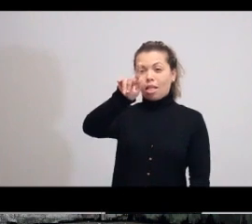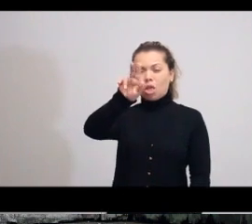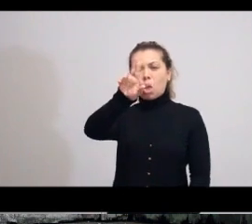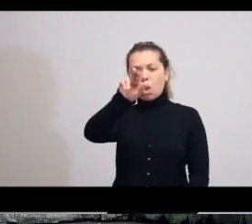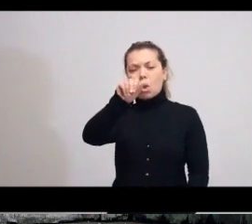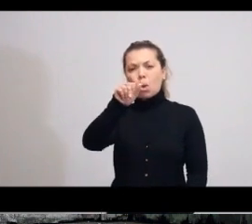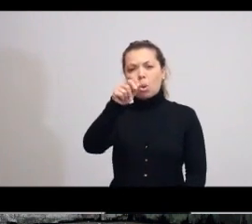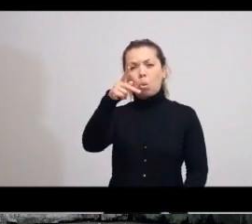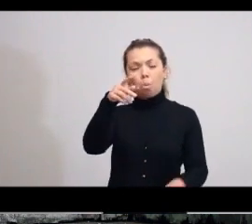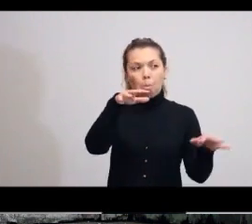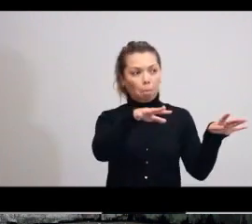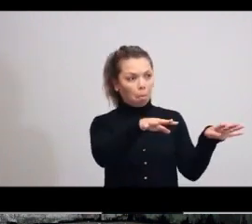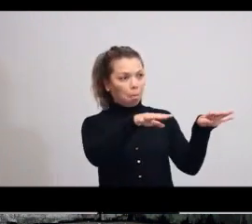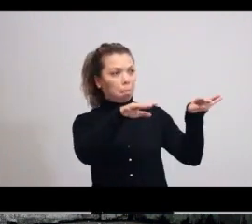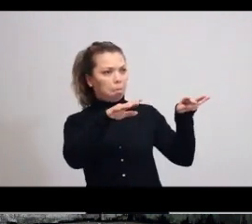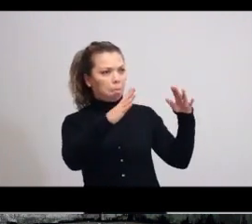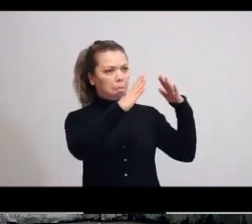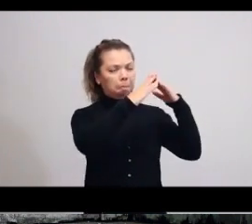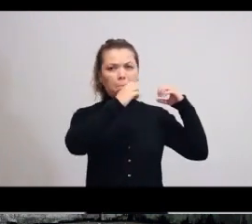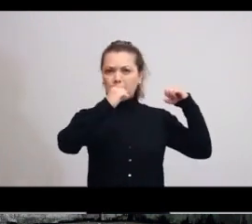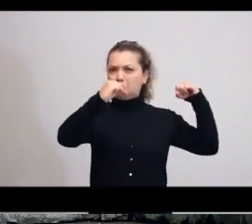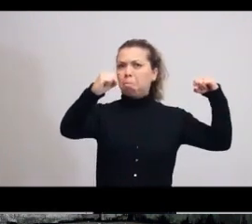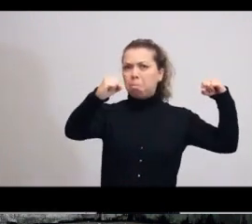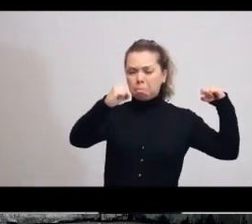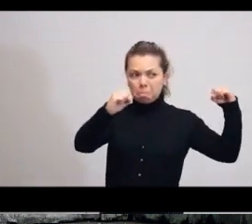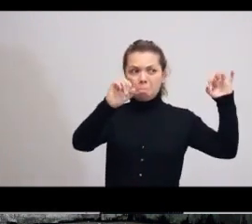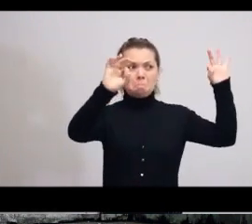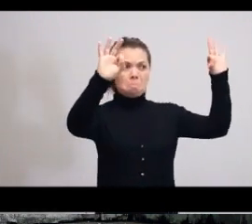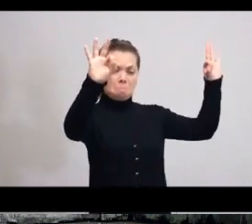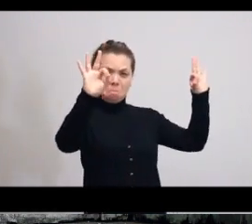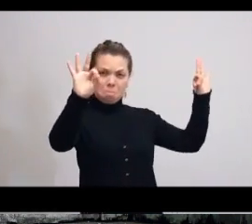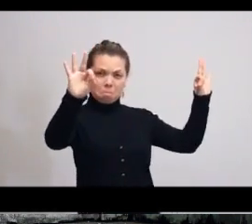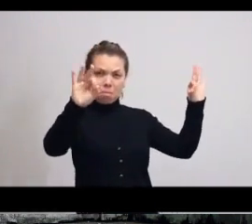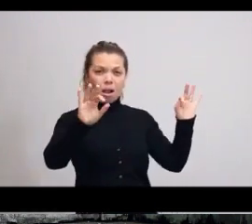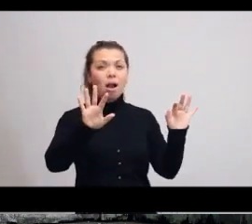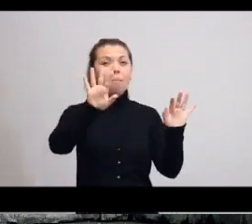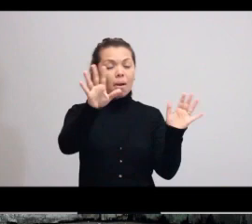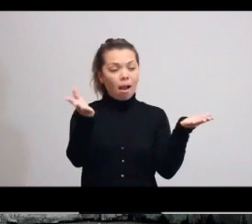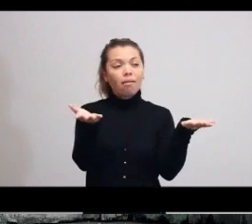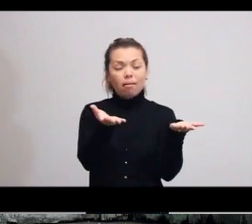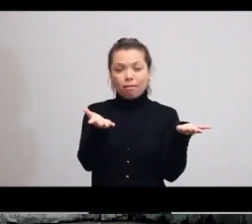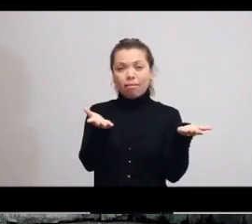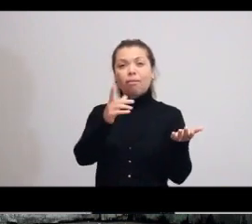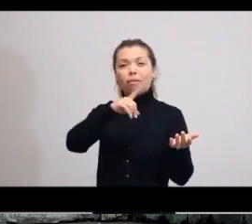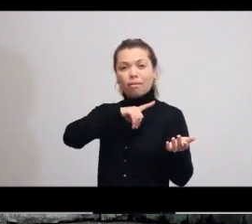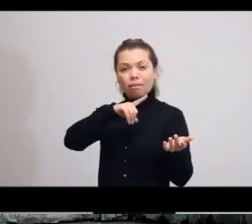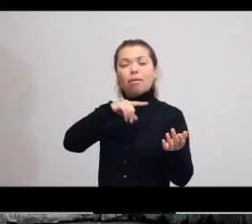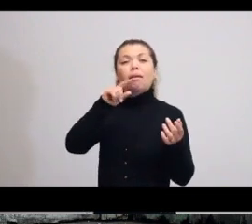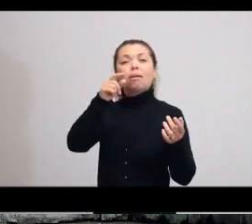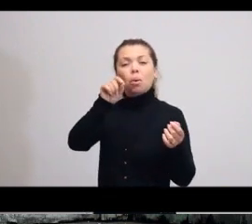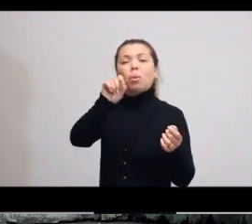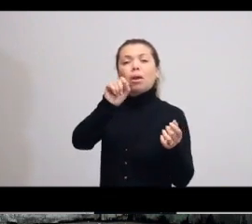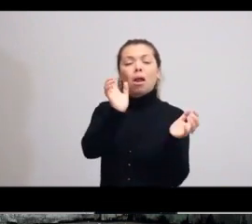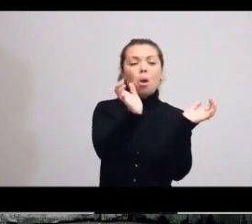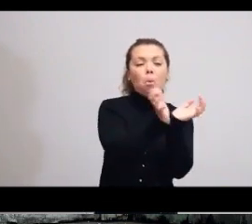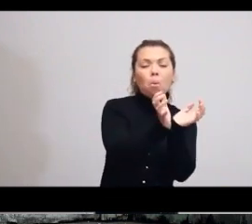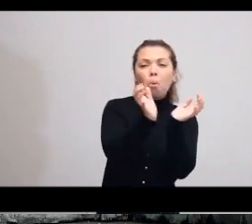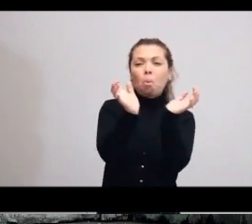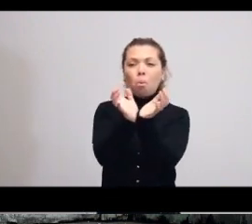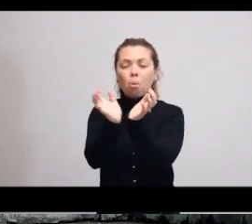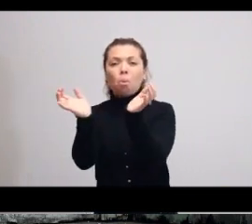montanhas. Os especialistas nessa arte ficaram conhecidos como povos sambaquieiros. E embora os